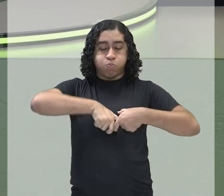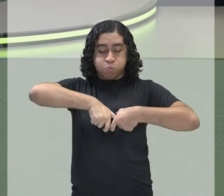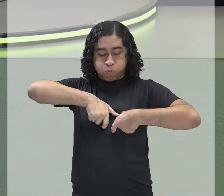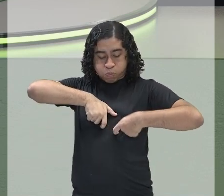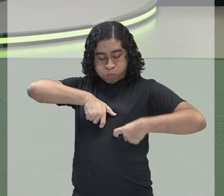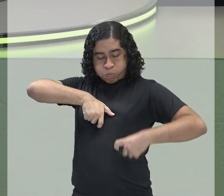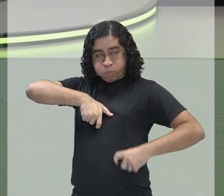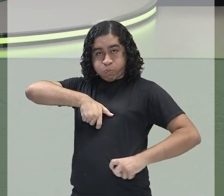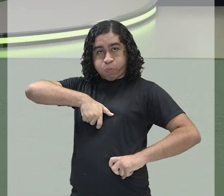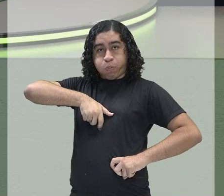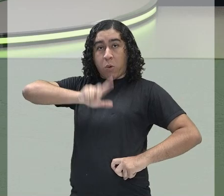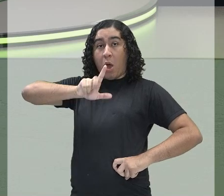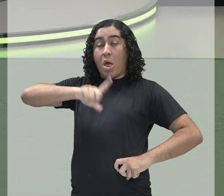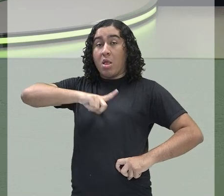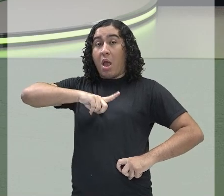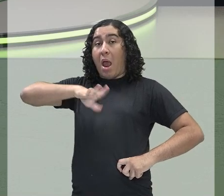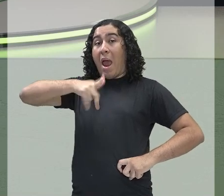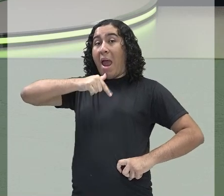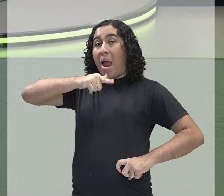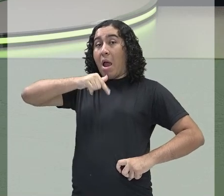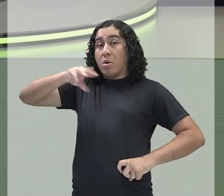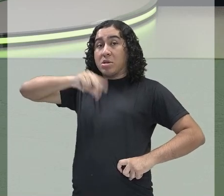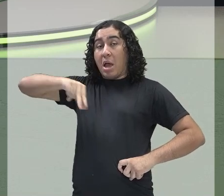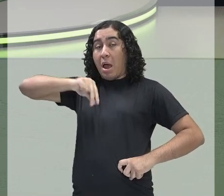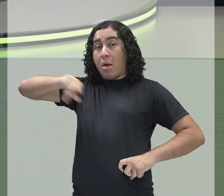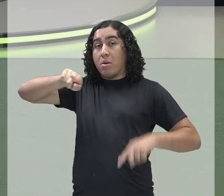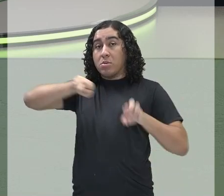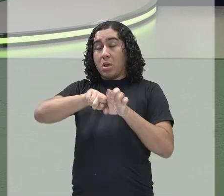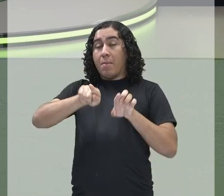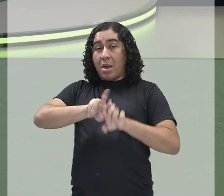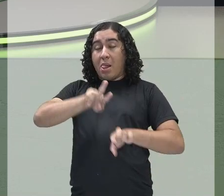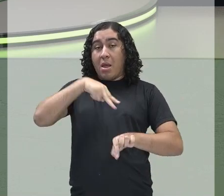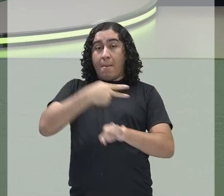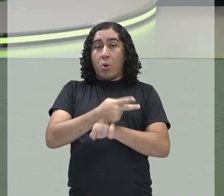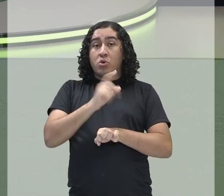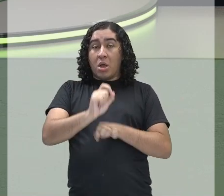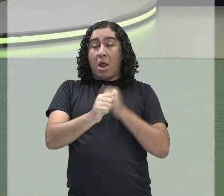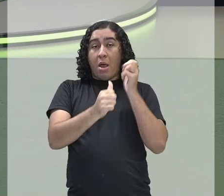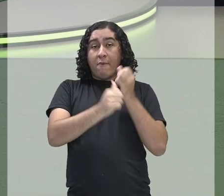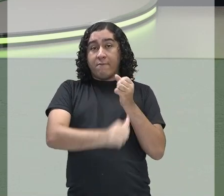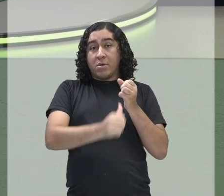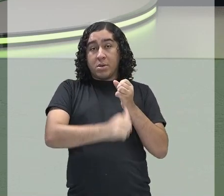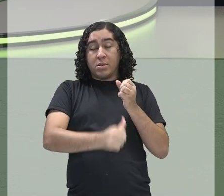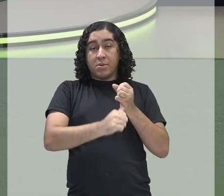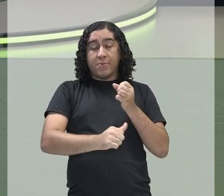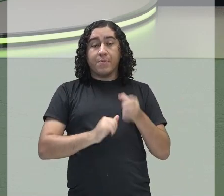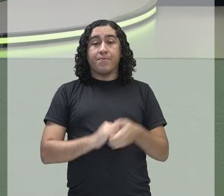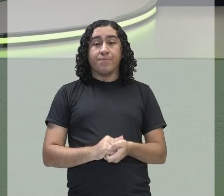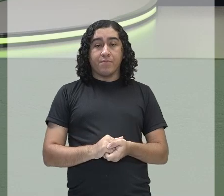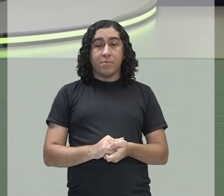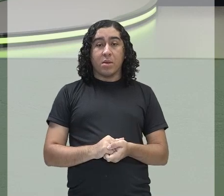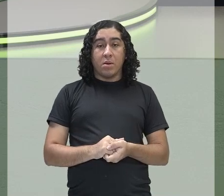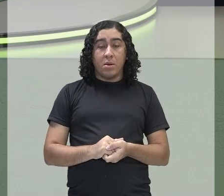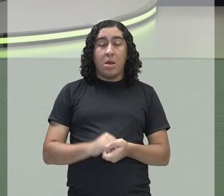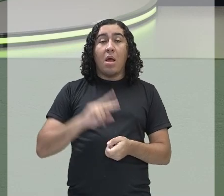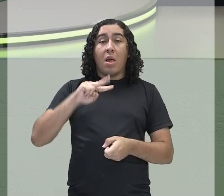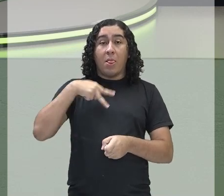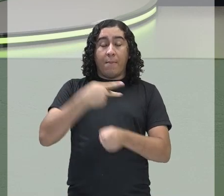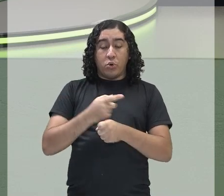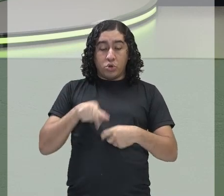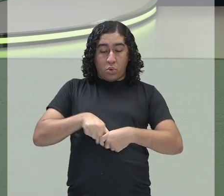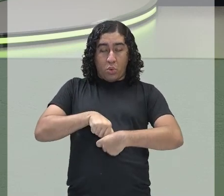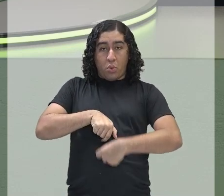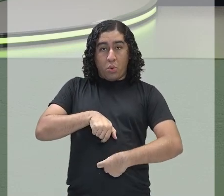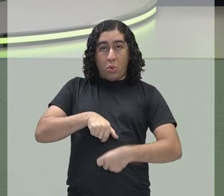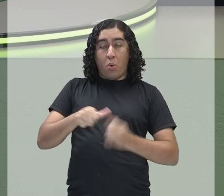onde ocorre a absorção de água, sais minerais, até a formação das fezes. E aí as fezes passam pelo reto até sair